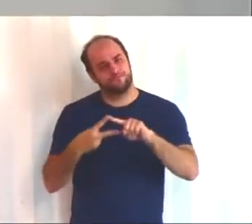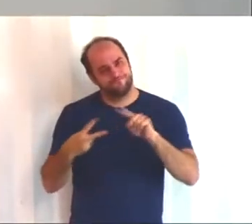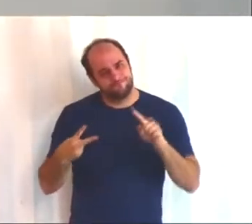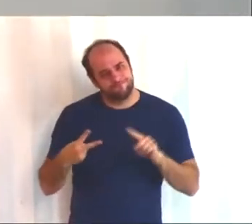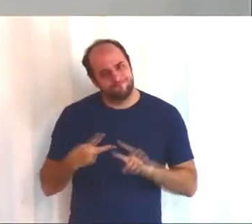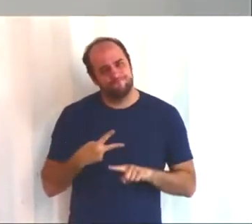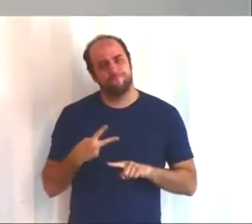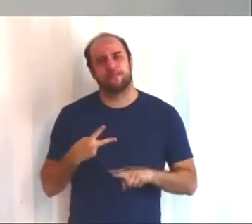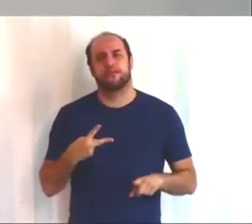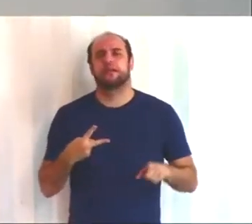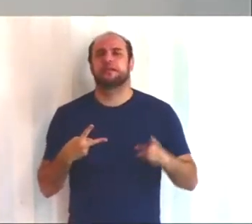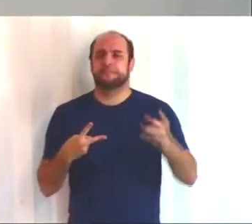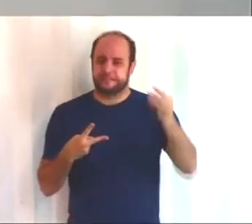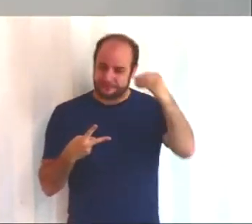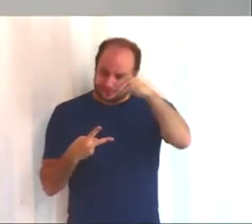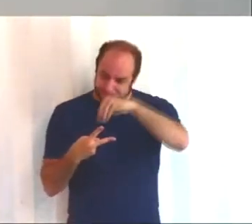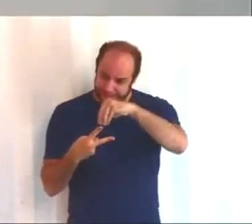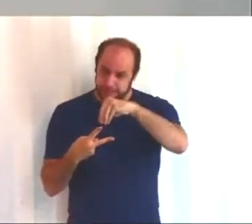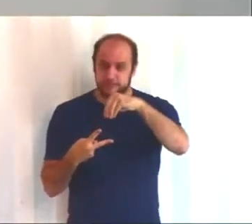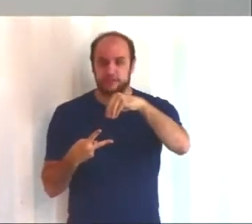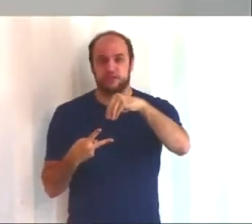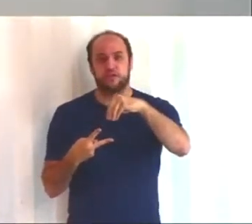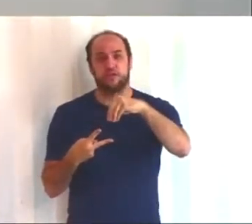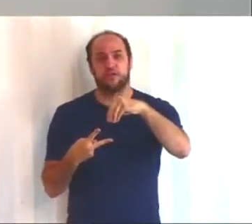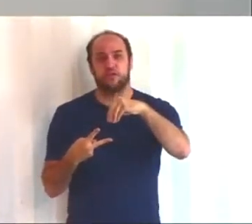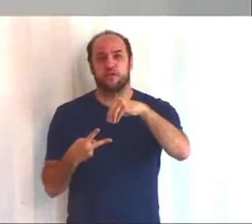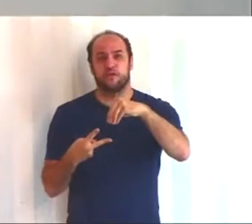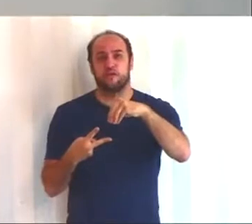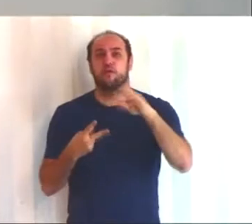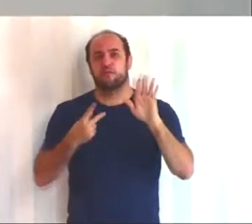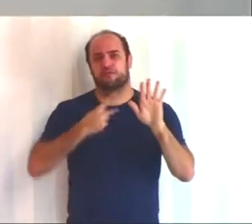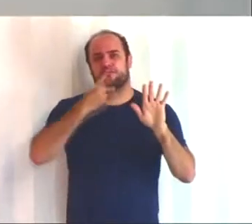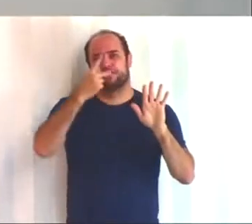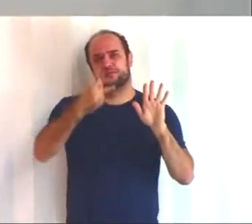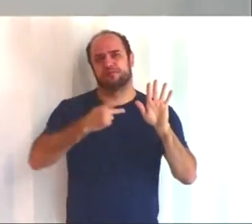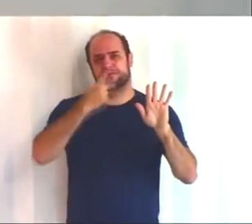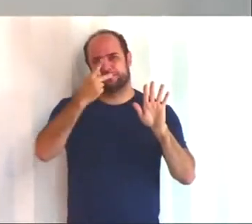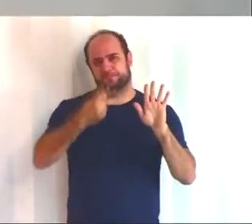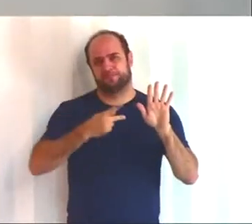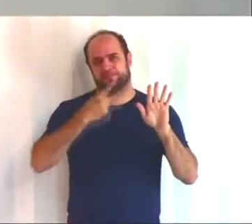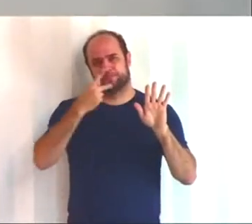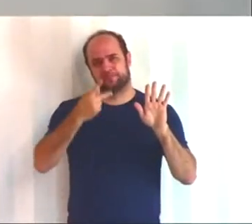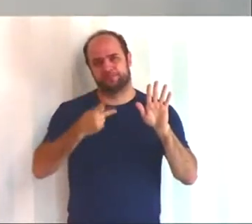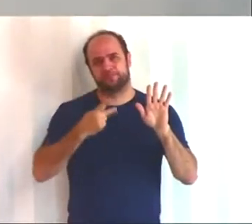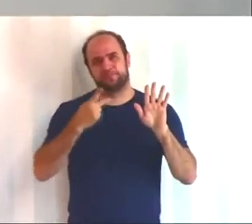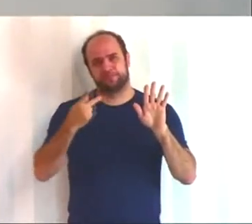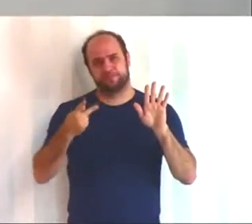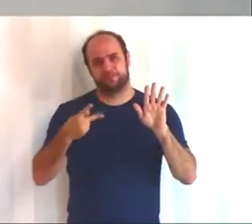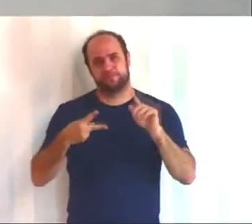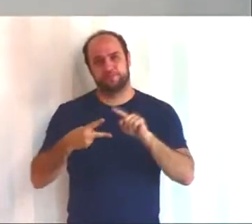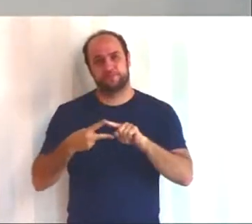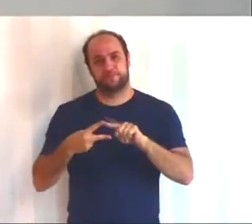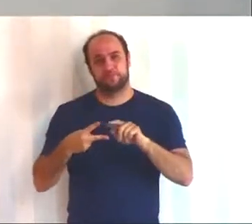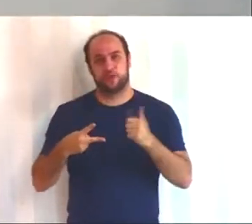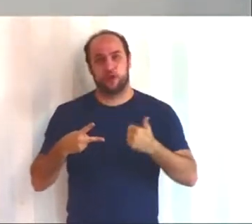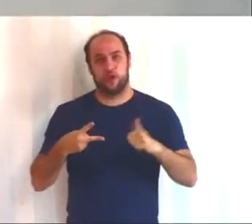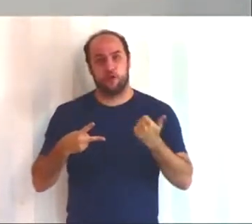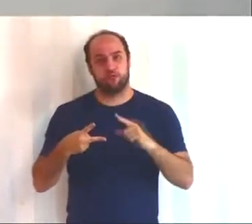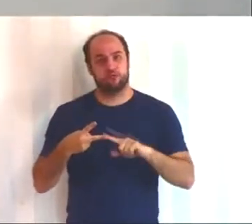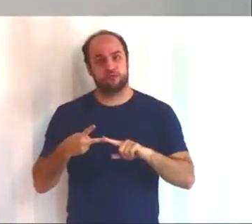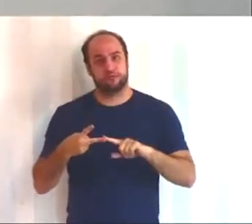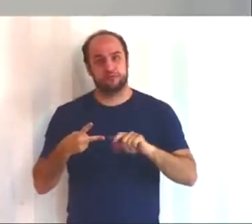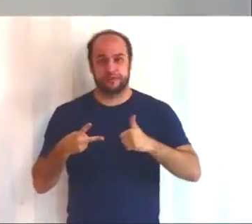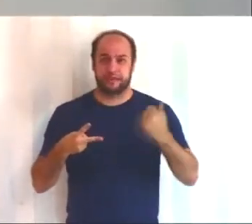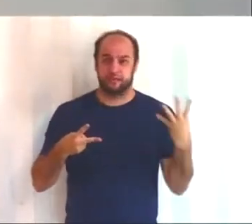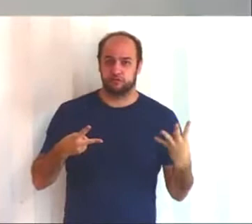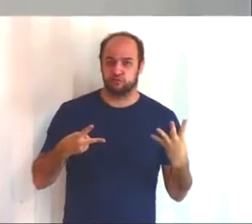visões está o que nós chamamos de a profecia. Do versículo 11 até o versículo 14, nós temos